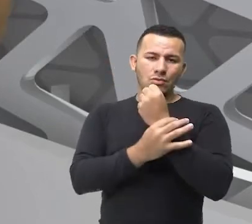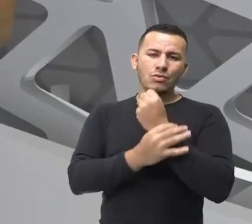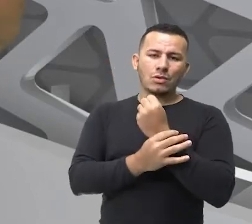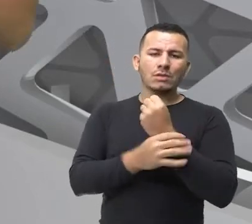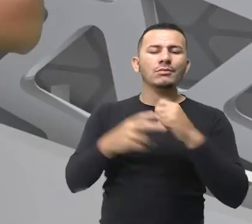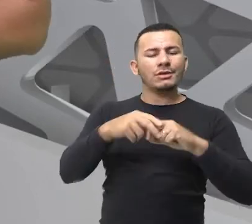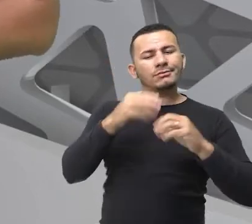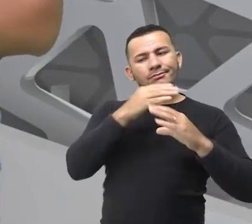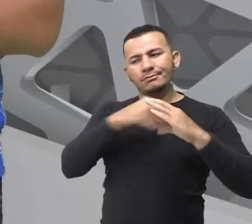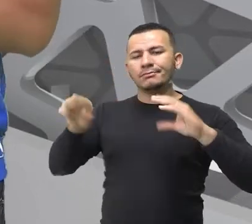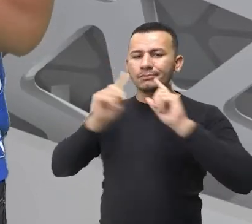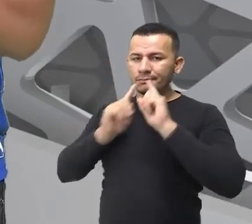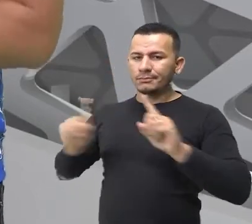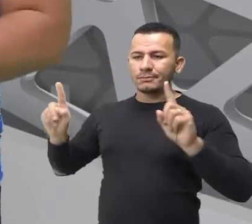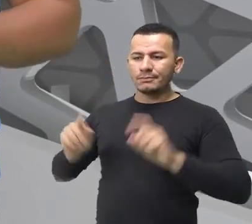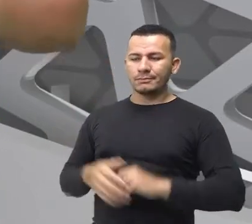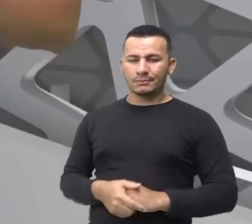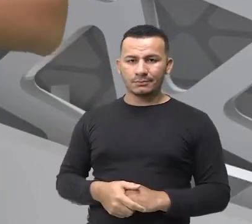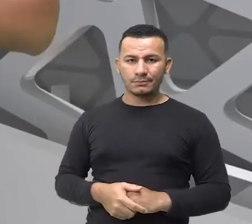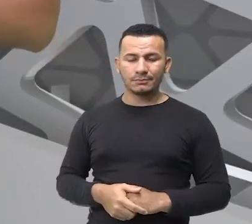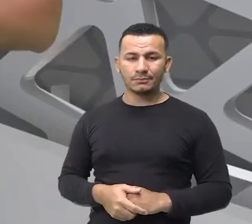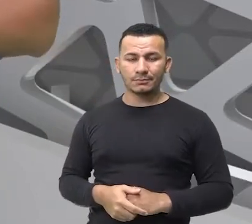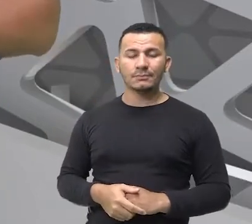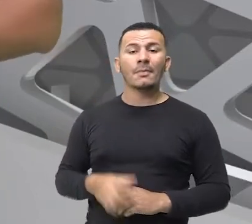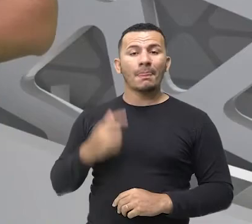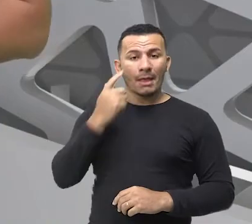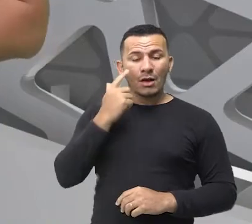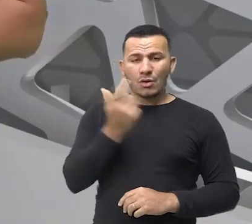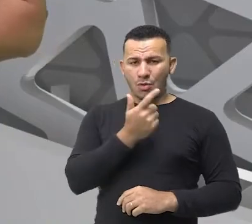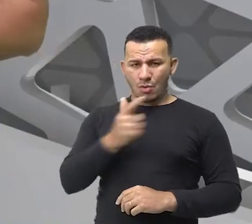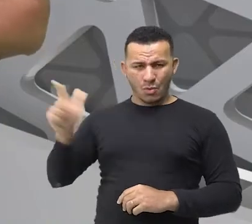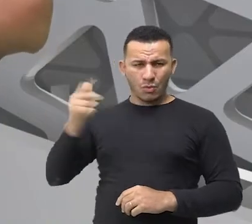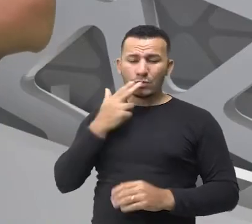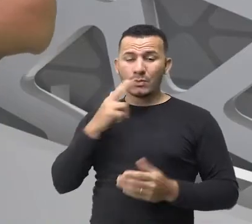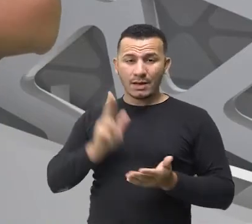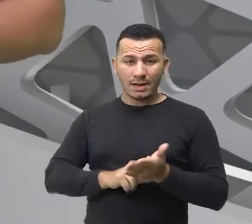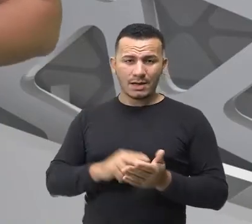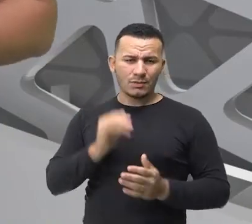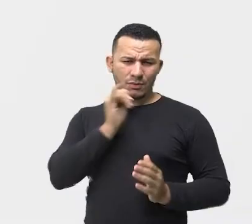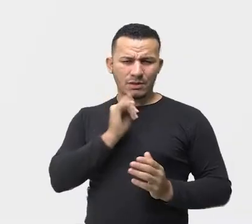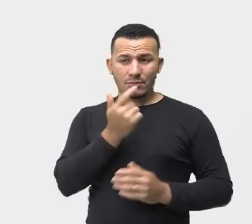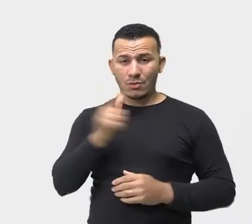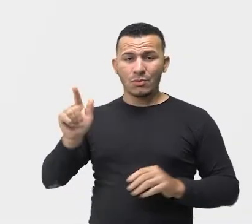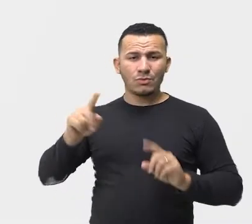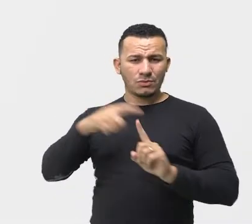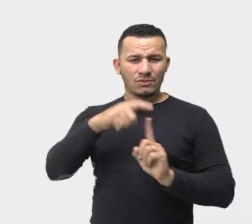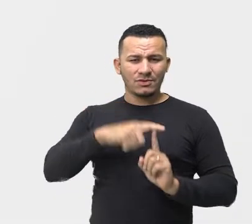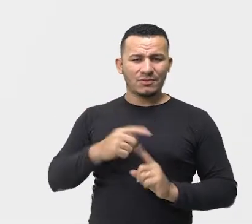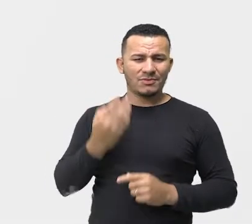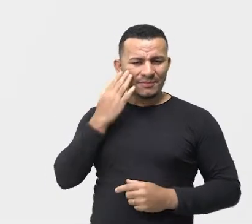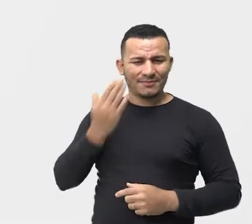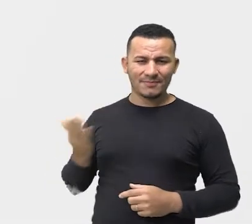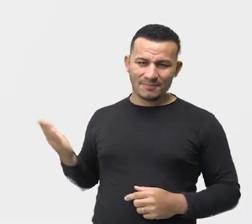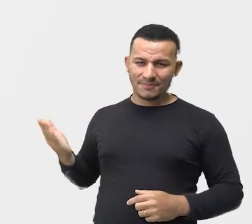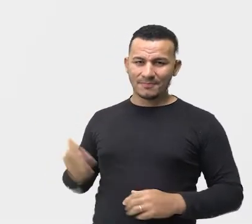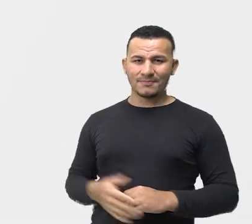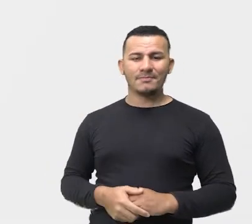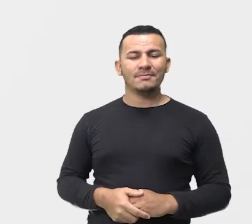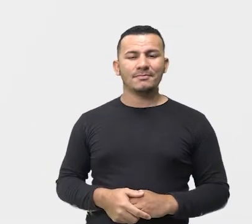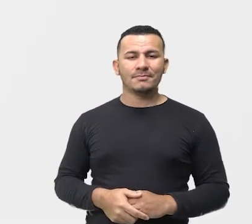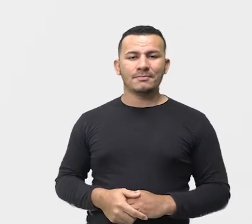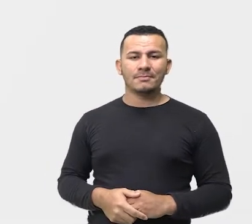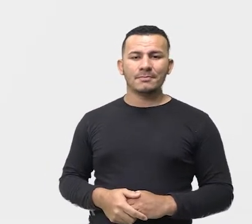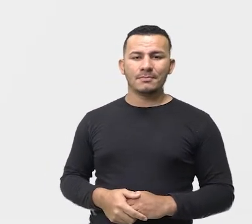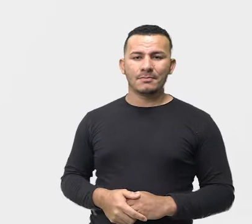a reclamação Ok vamos observar mais uma carta mais um exemplo colocando aí para vocês